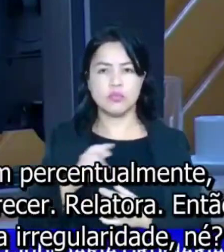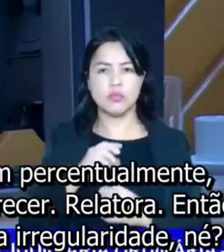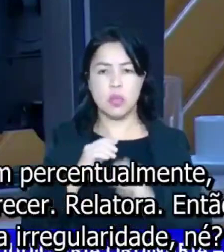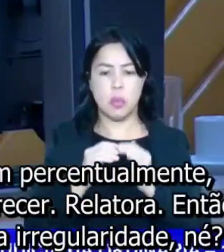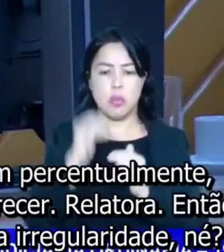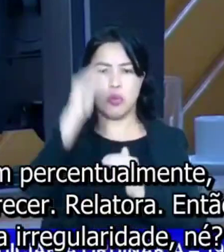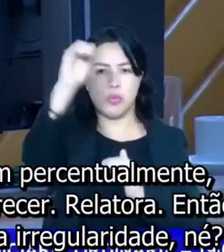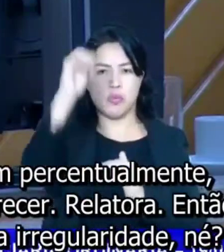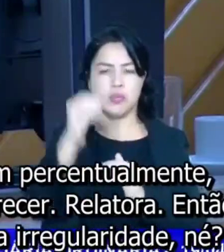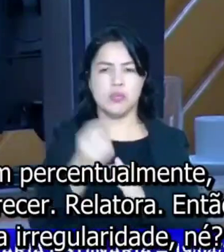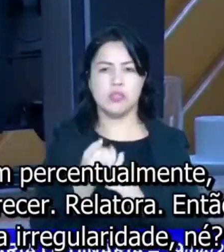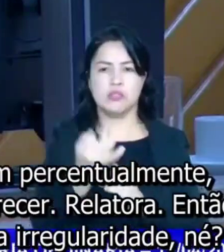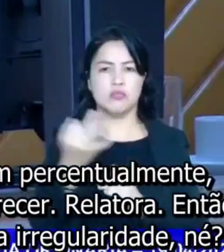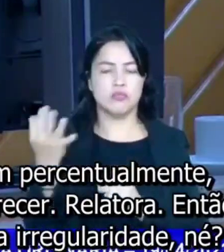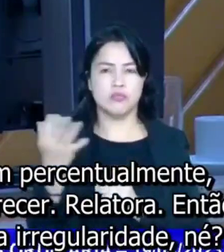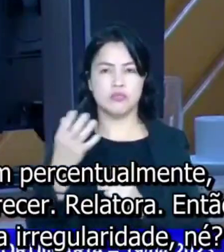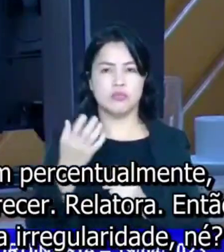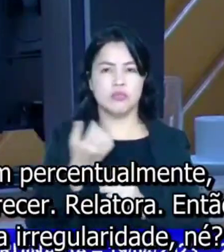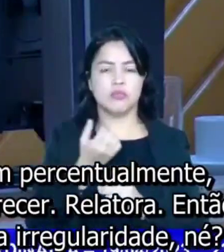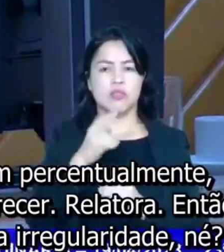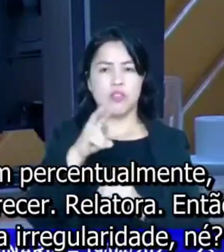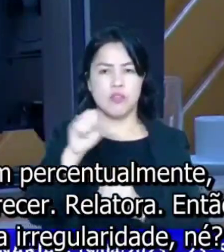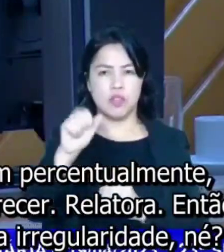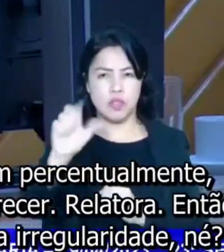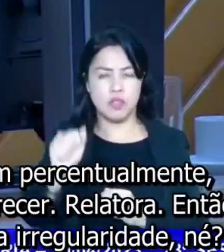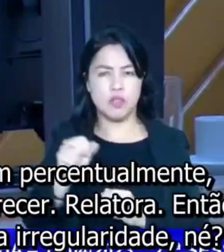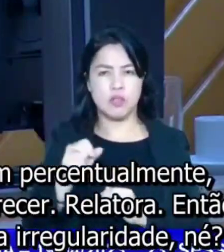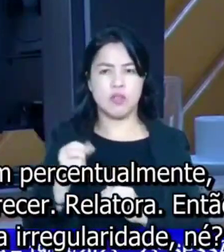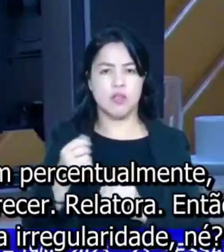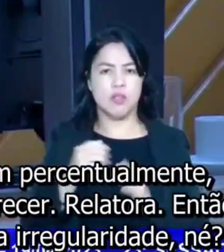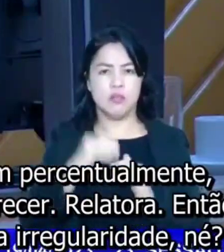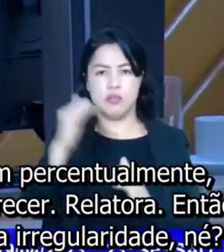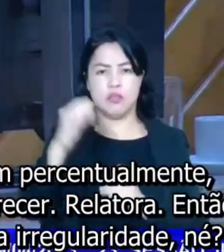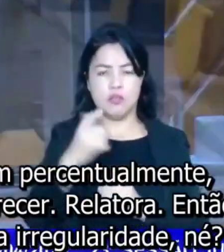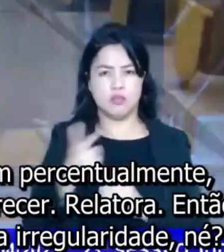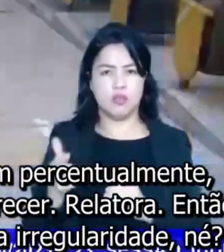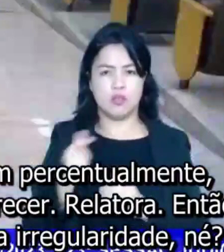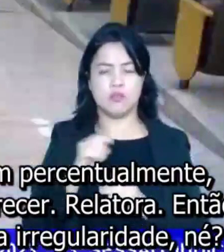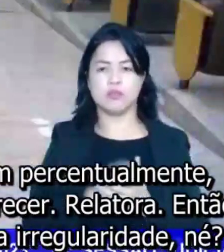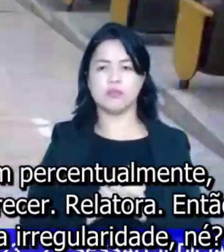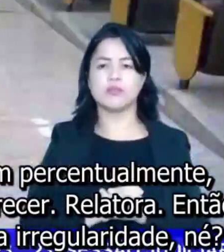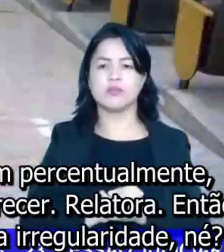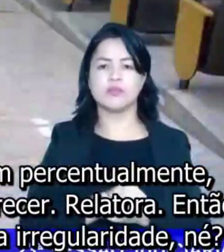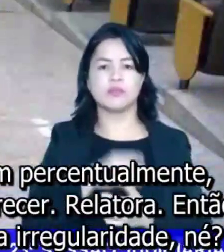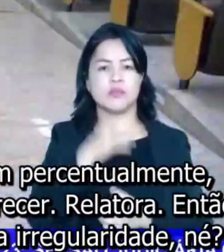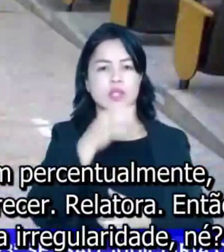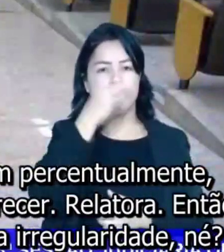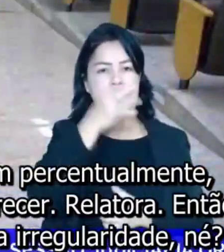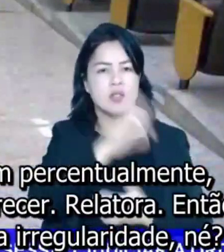significativo, nem percentualmente, nem objetivamente. O Ministério Público Eleitoral reitera o parecer. Relatora.